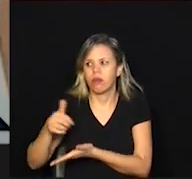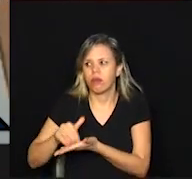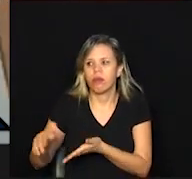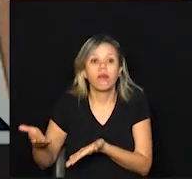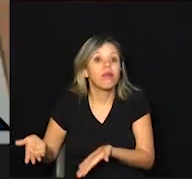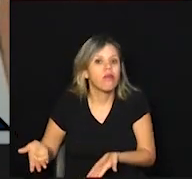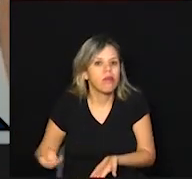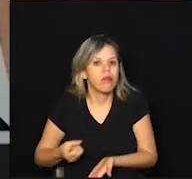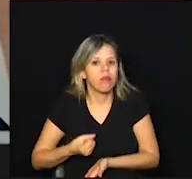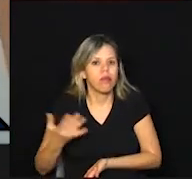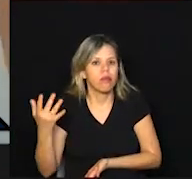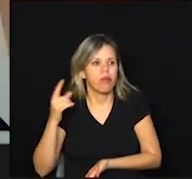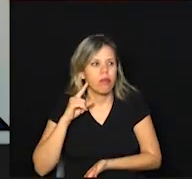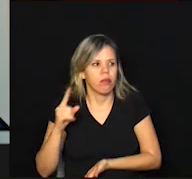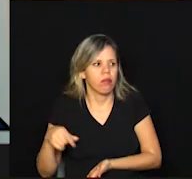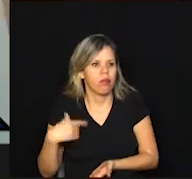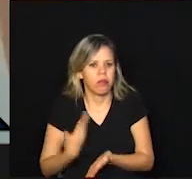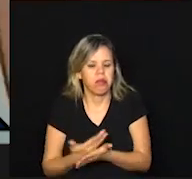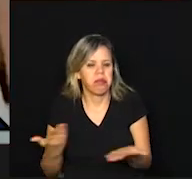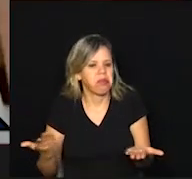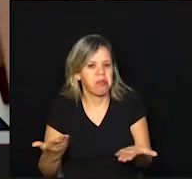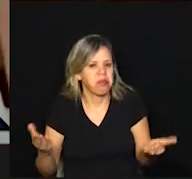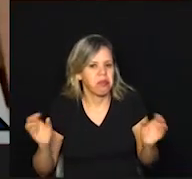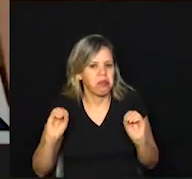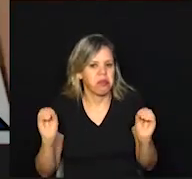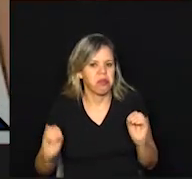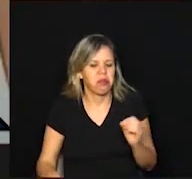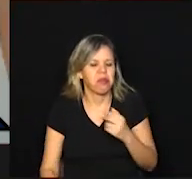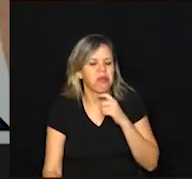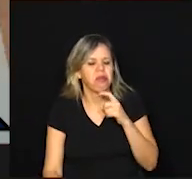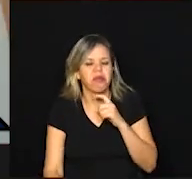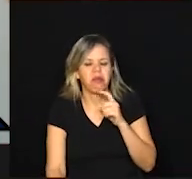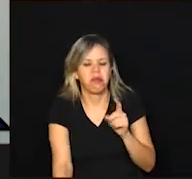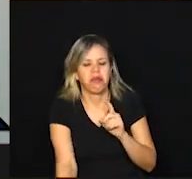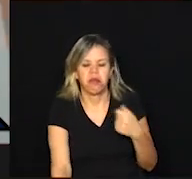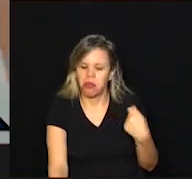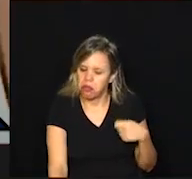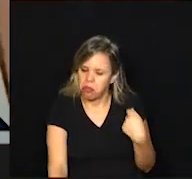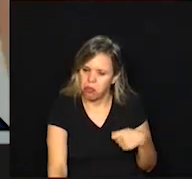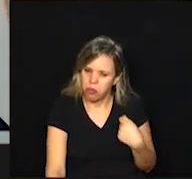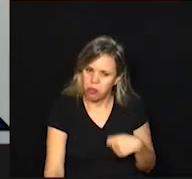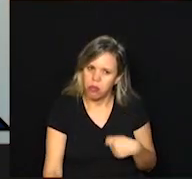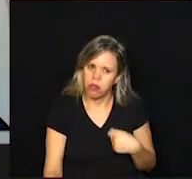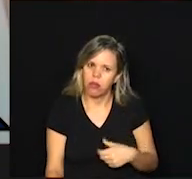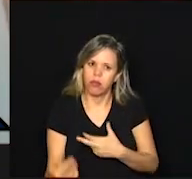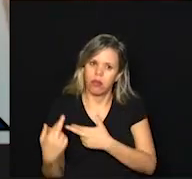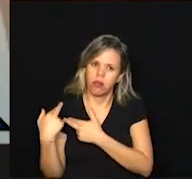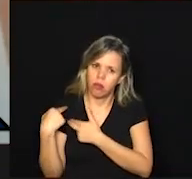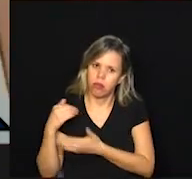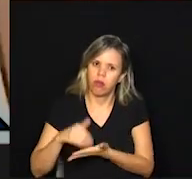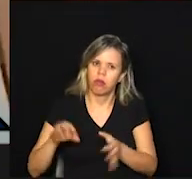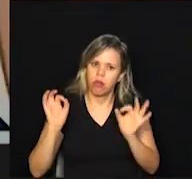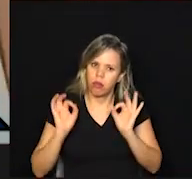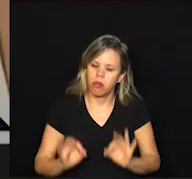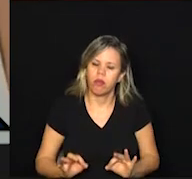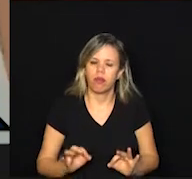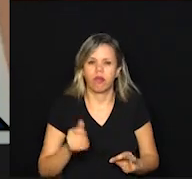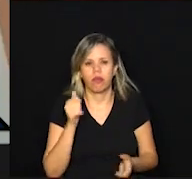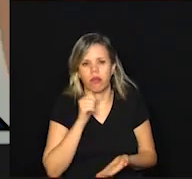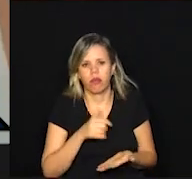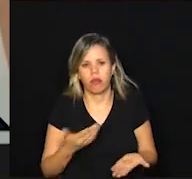secretária hoje e até agora nada é preciso de um comando precisa de um secretário uma